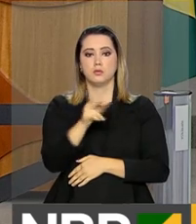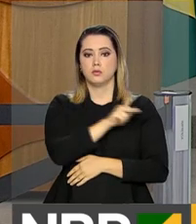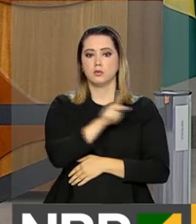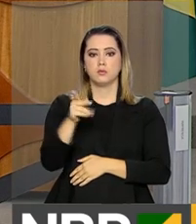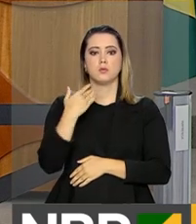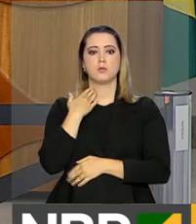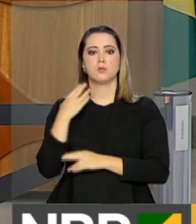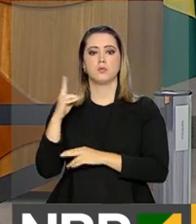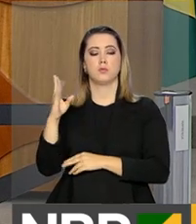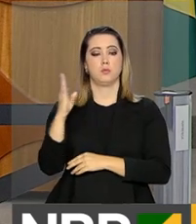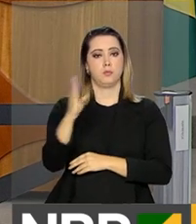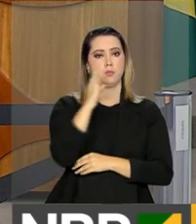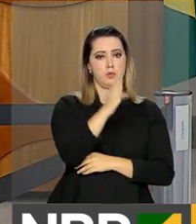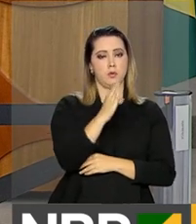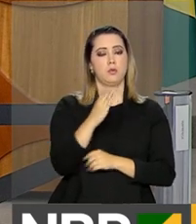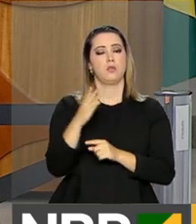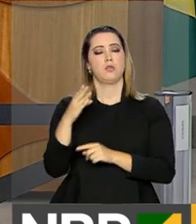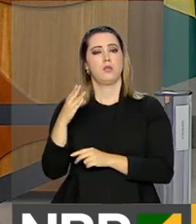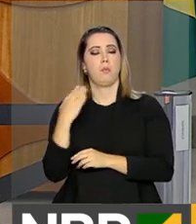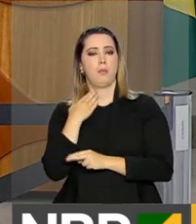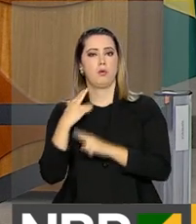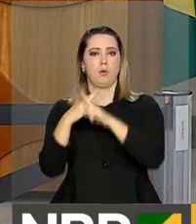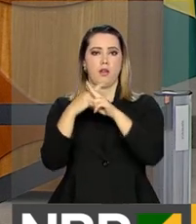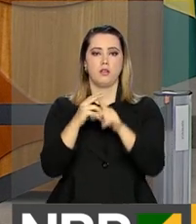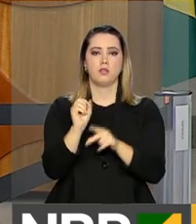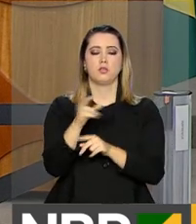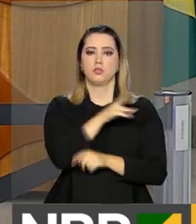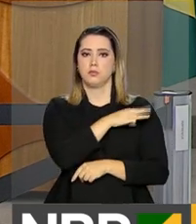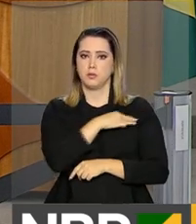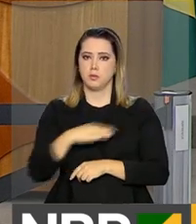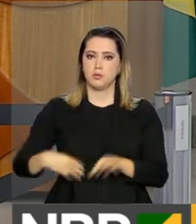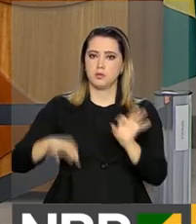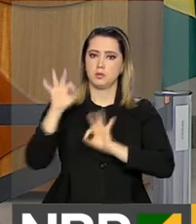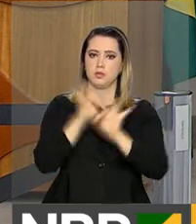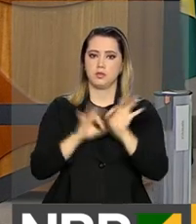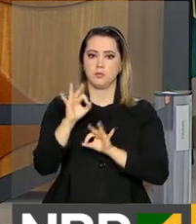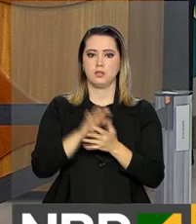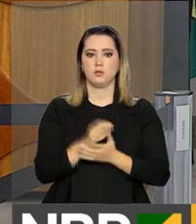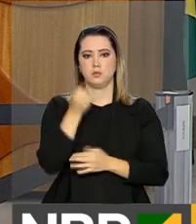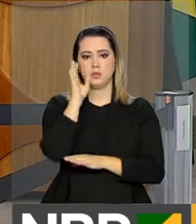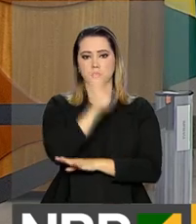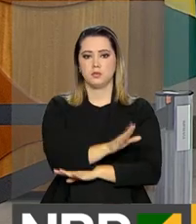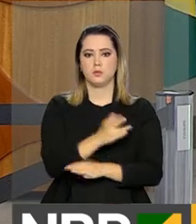presidentes dos estabelecimentos bancários oficiais e almeja jogo